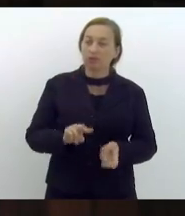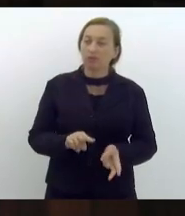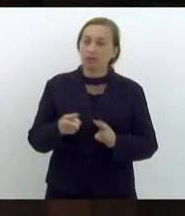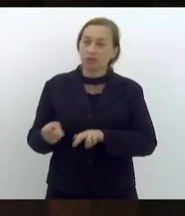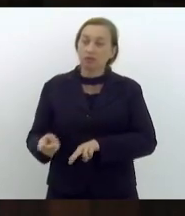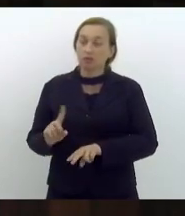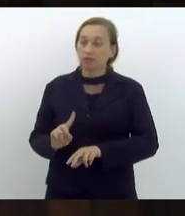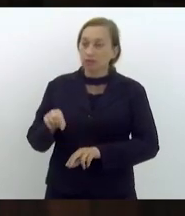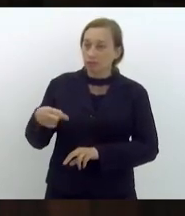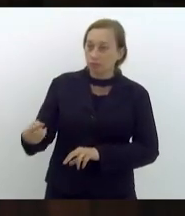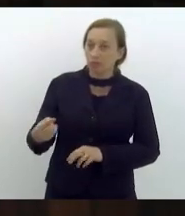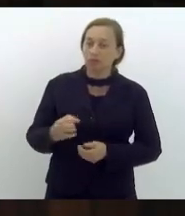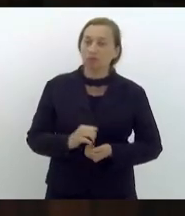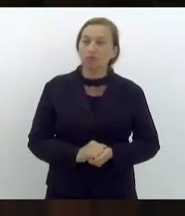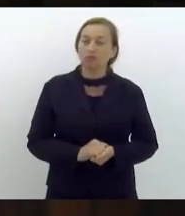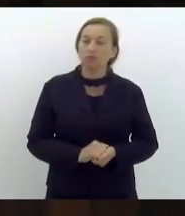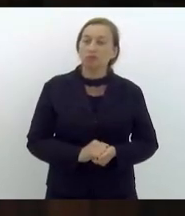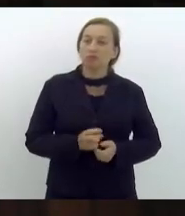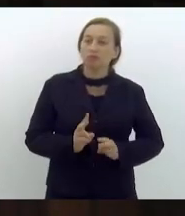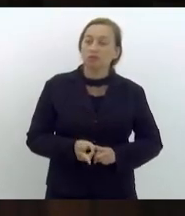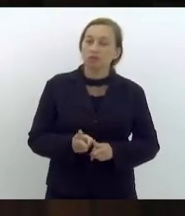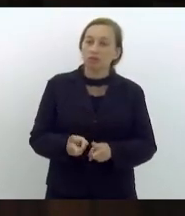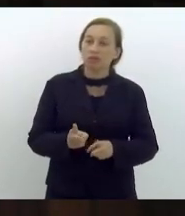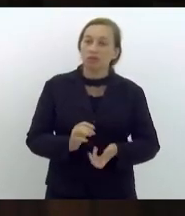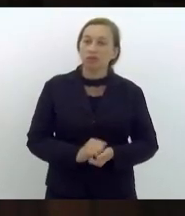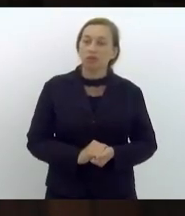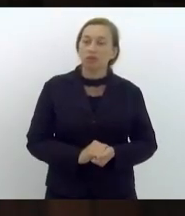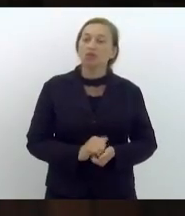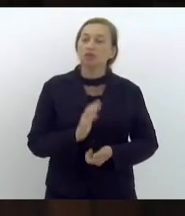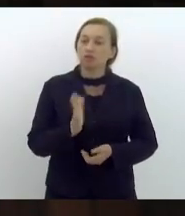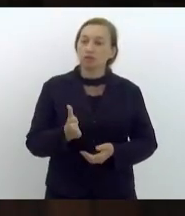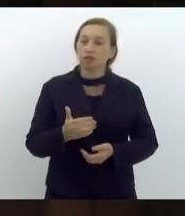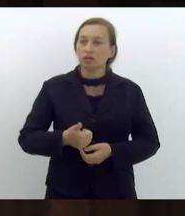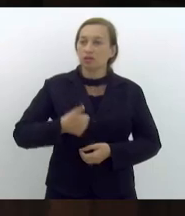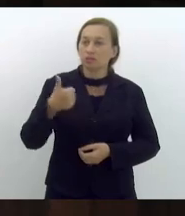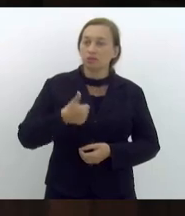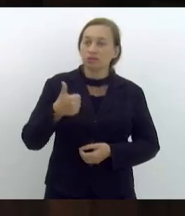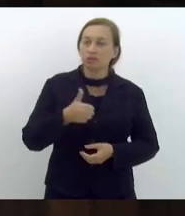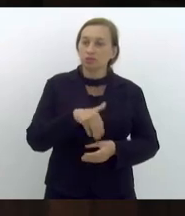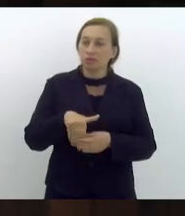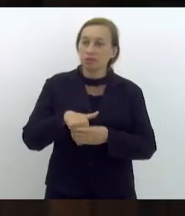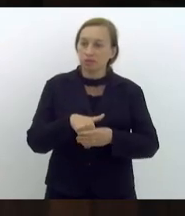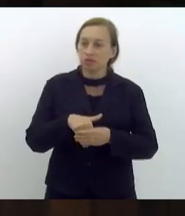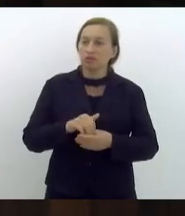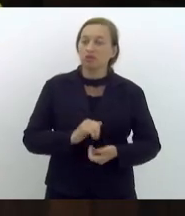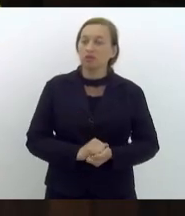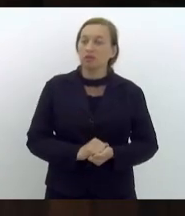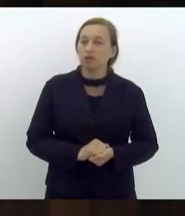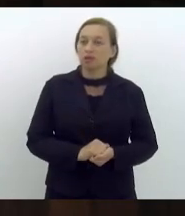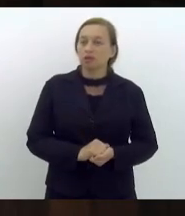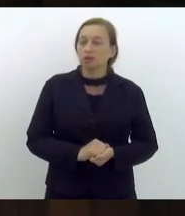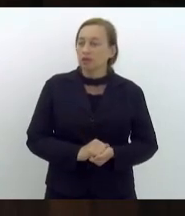e logo em seguida para seguir aqui o rito aí já abre a primeira vossa excelência